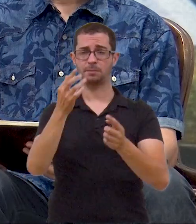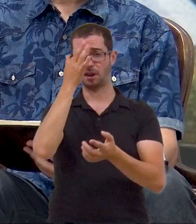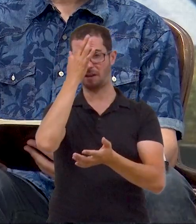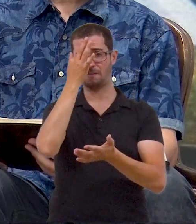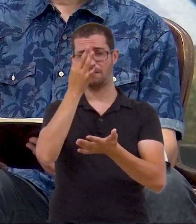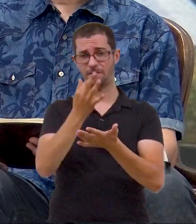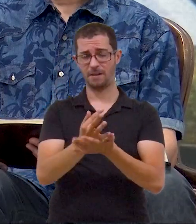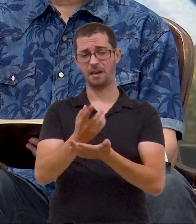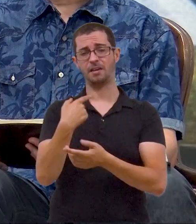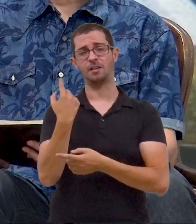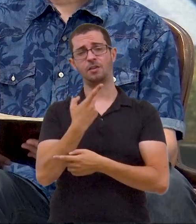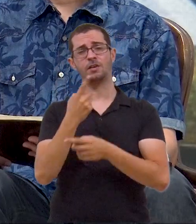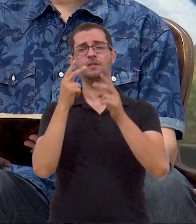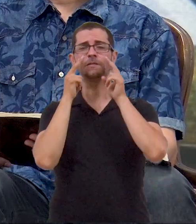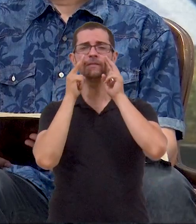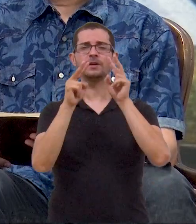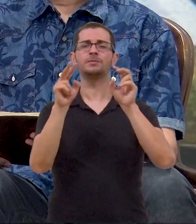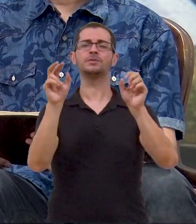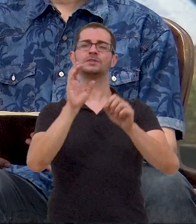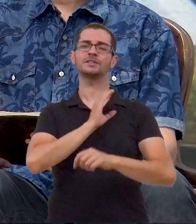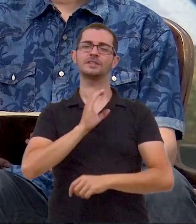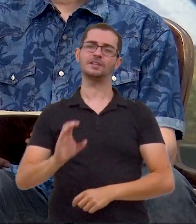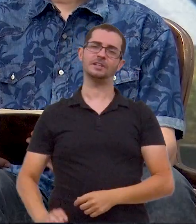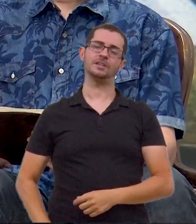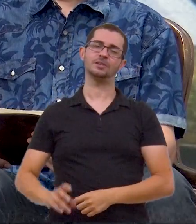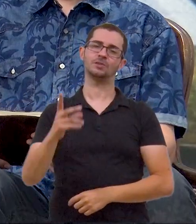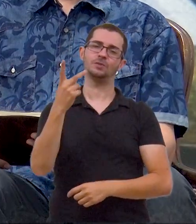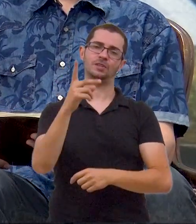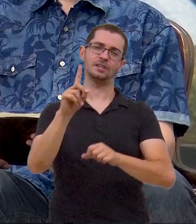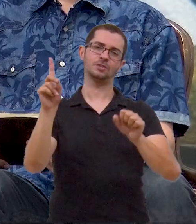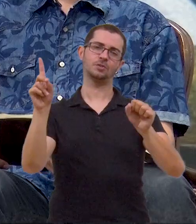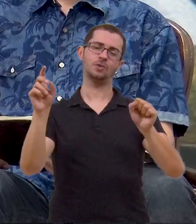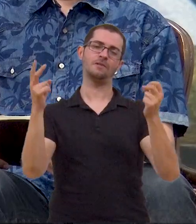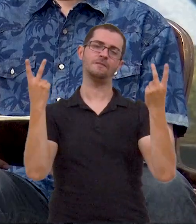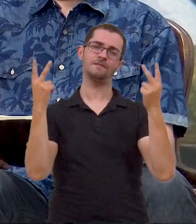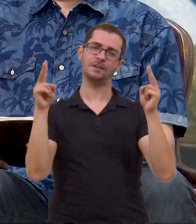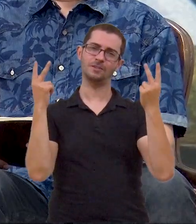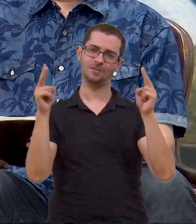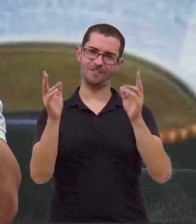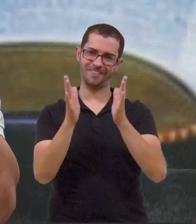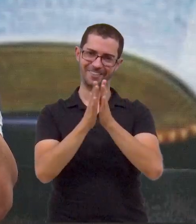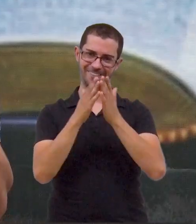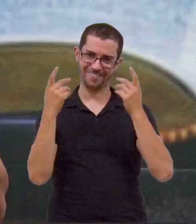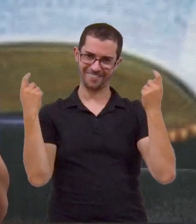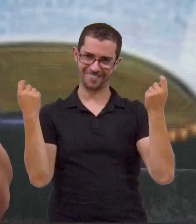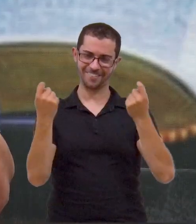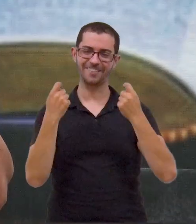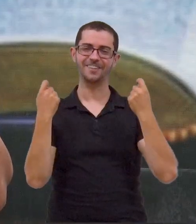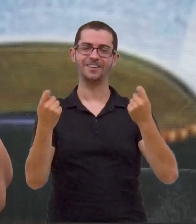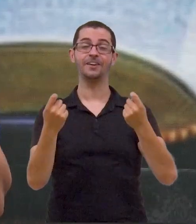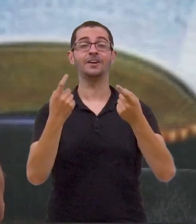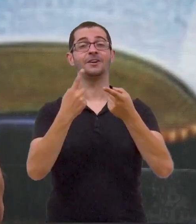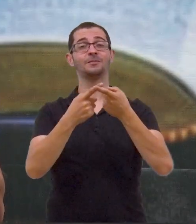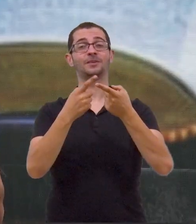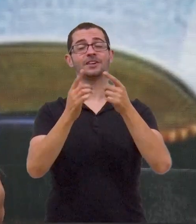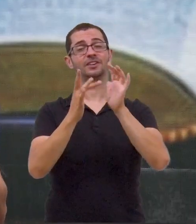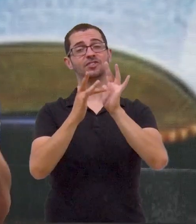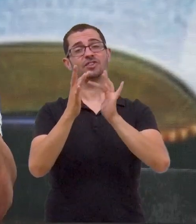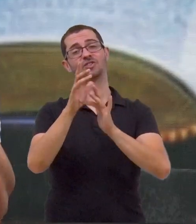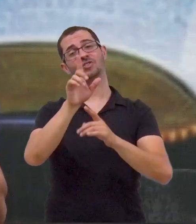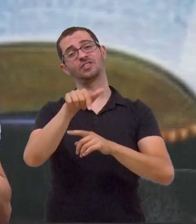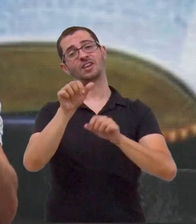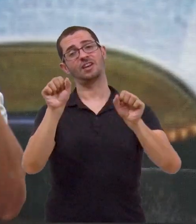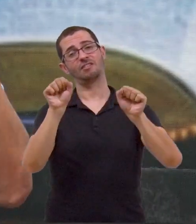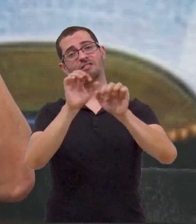sua vitória. Aleluia. Nós vemos Cristo e sua vitória, porque ele é glorificado